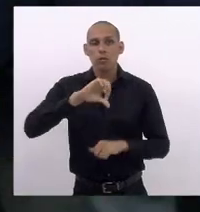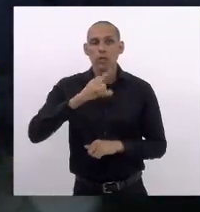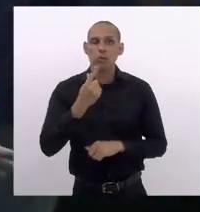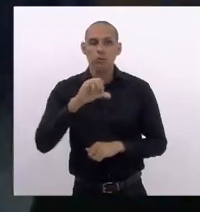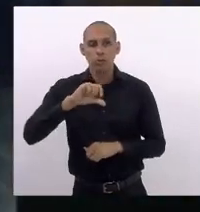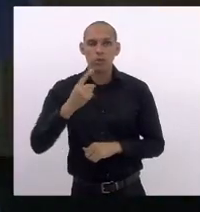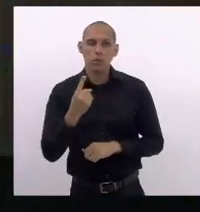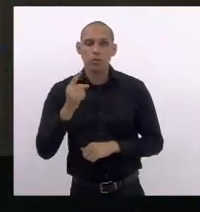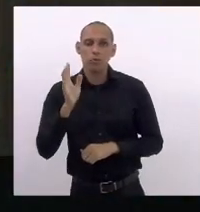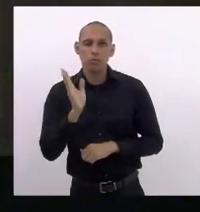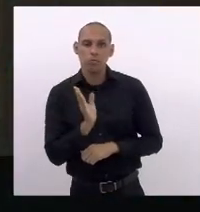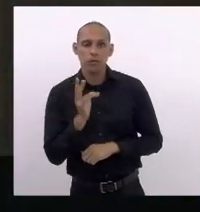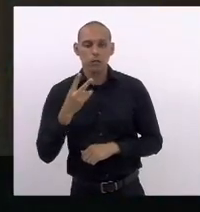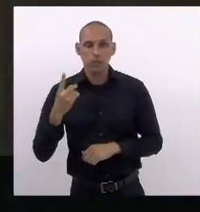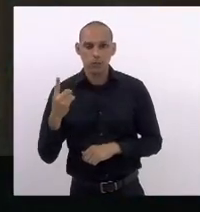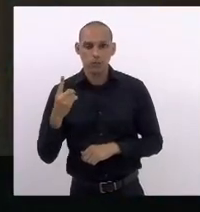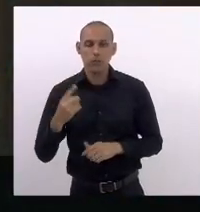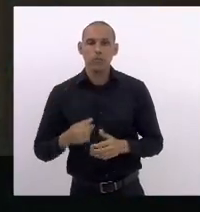91 de 21,